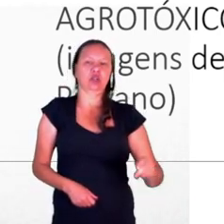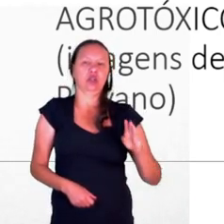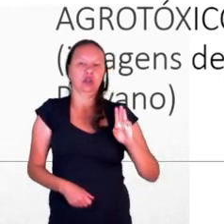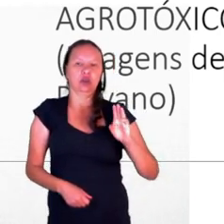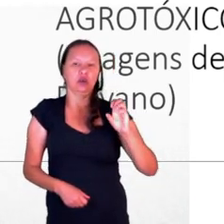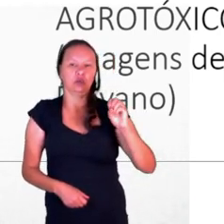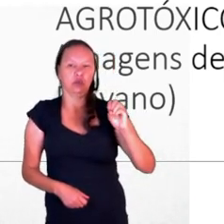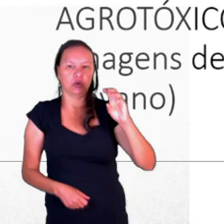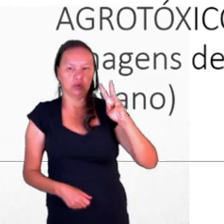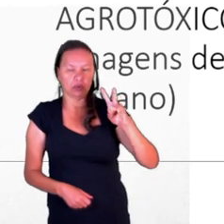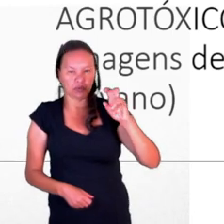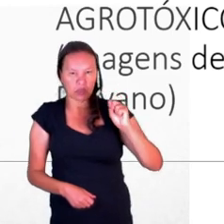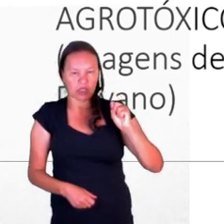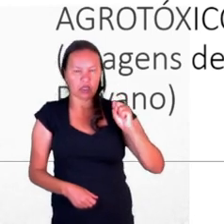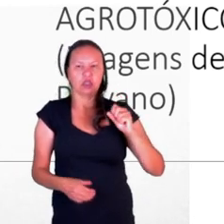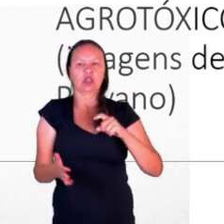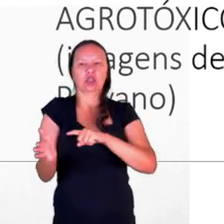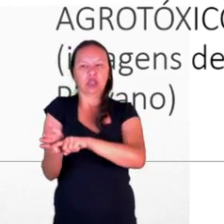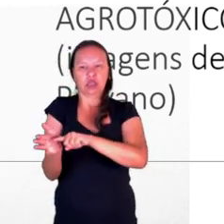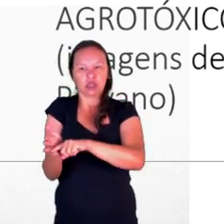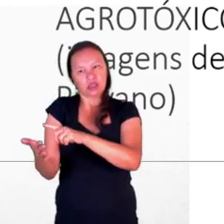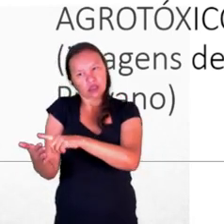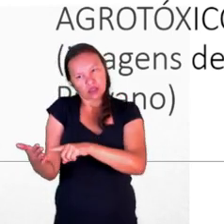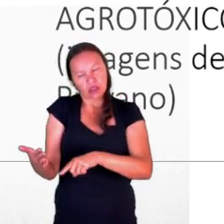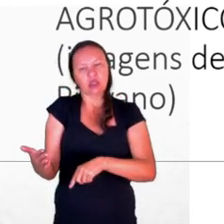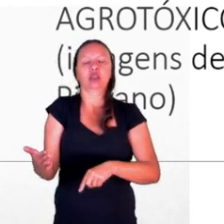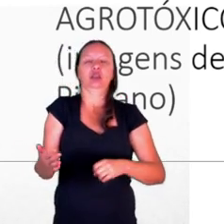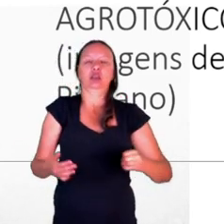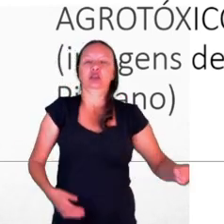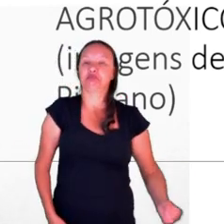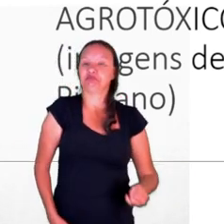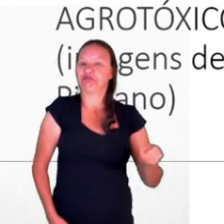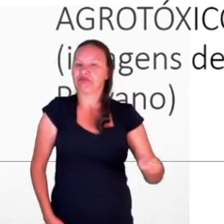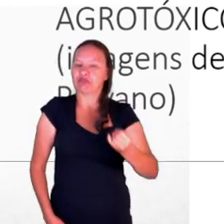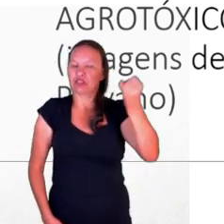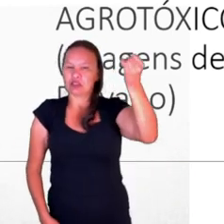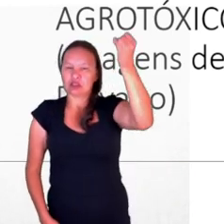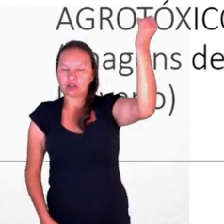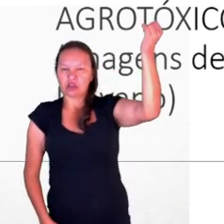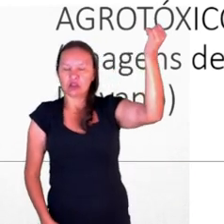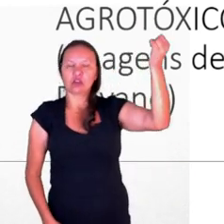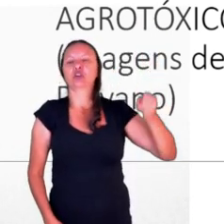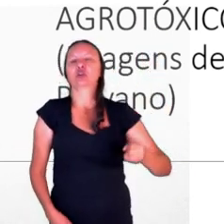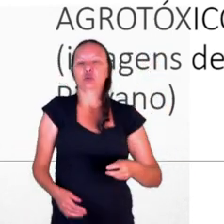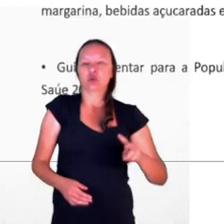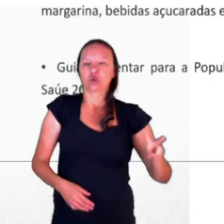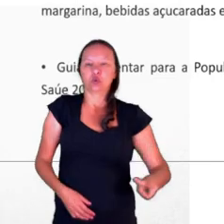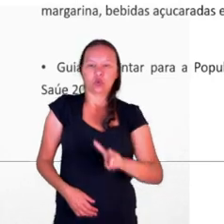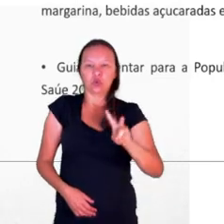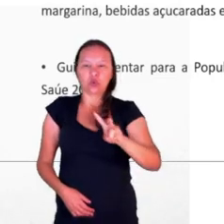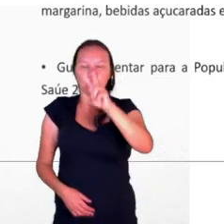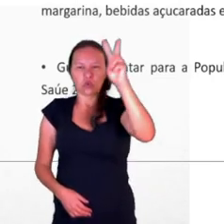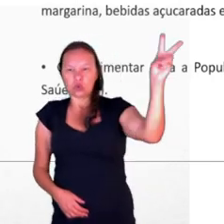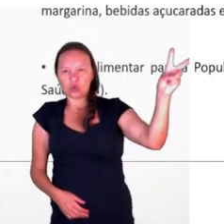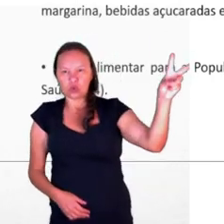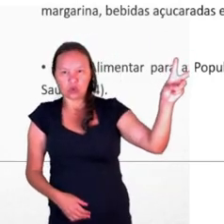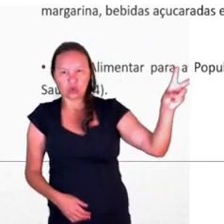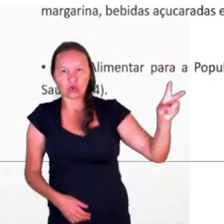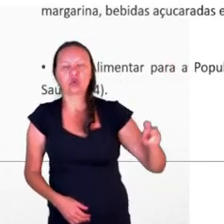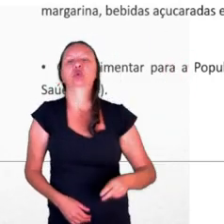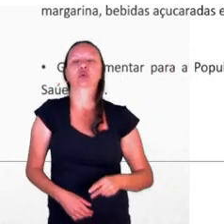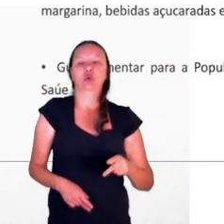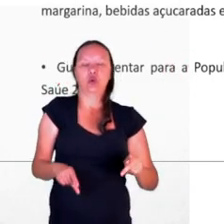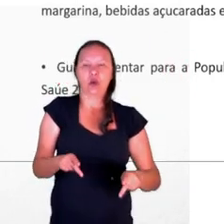alguns relatórios da maior importância e um desses é a geografia do uso de agrotóxicos no Brasil e Conexões com a união